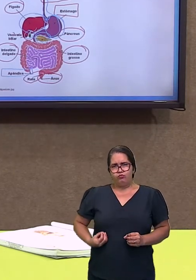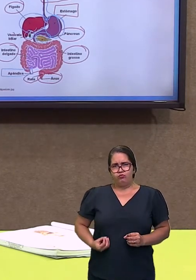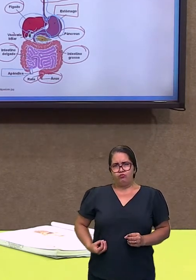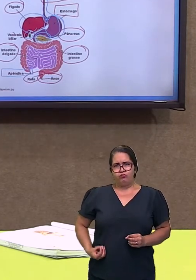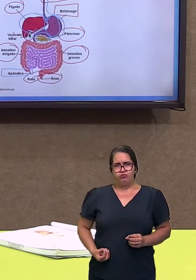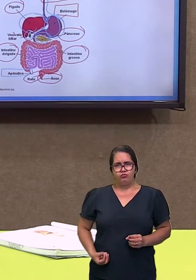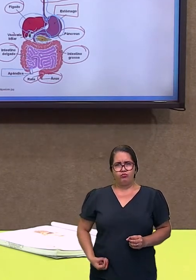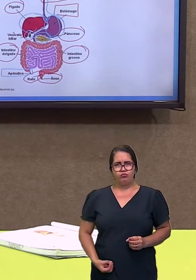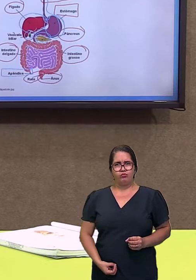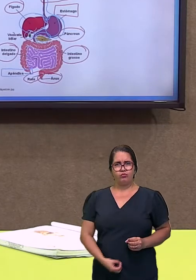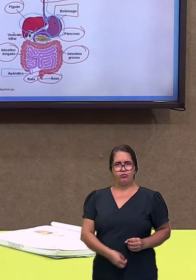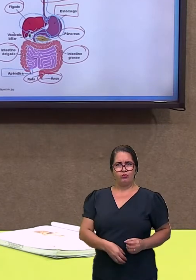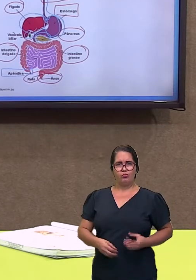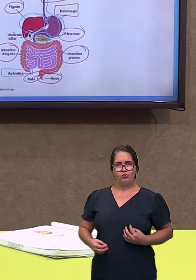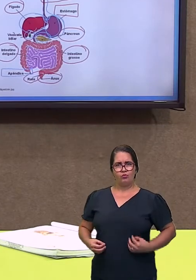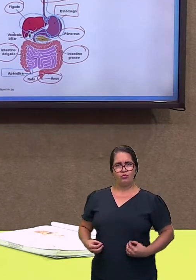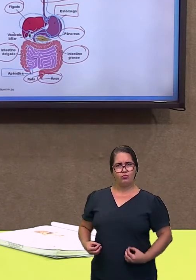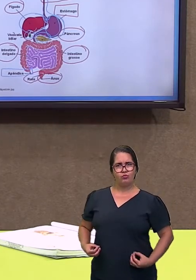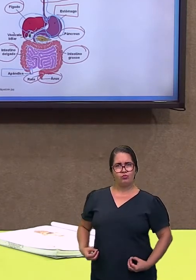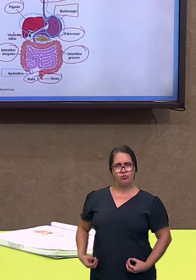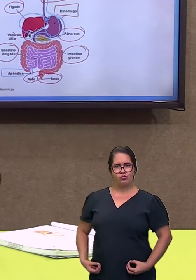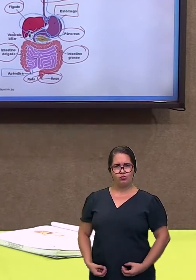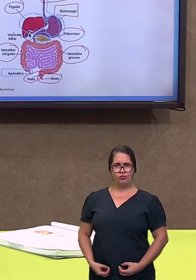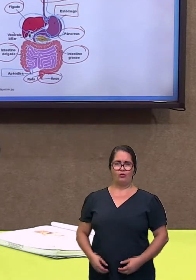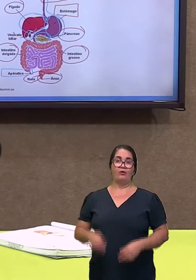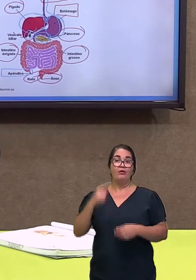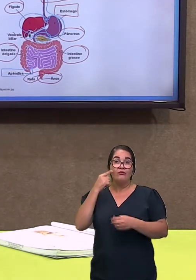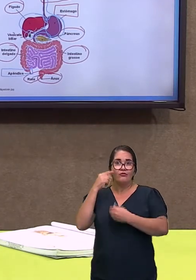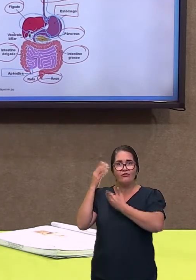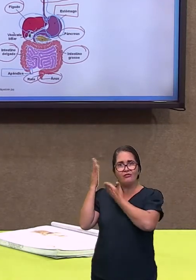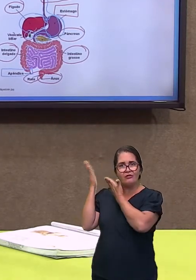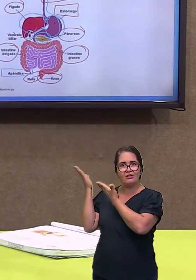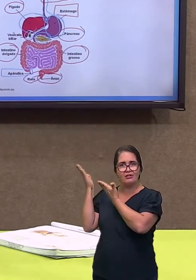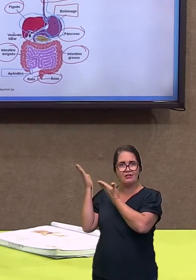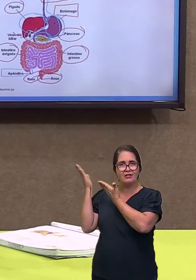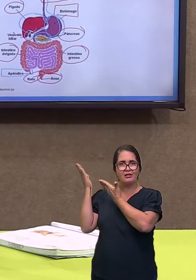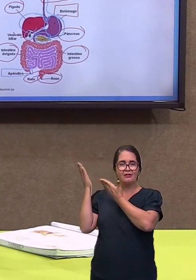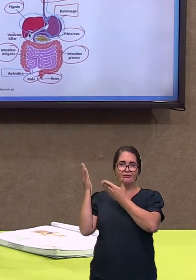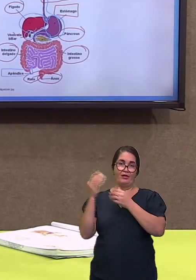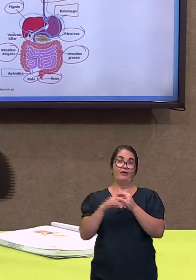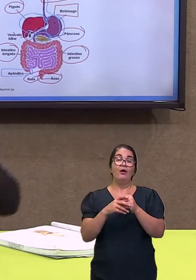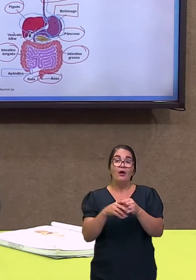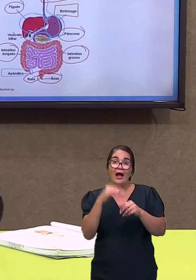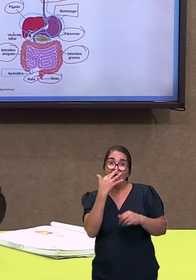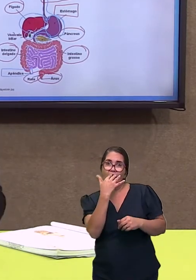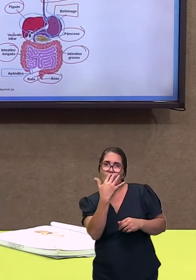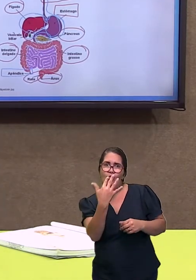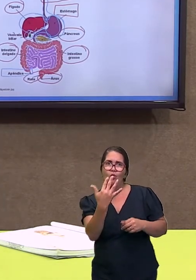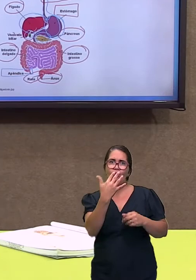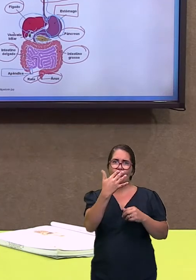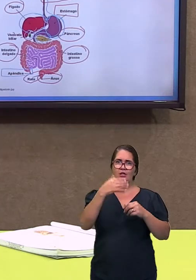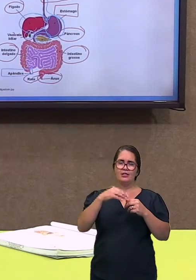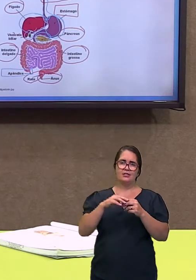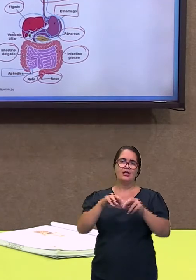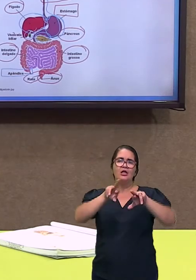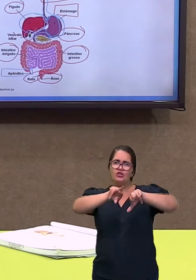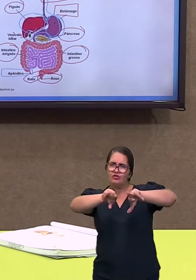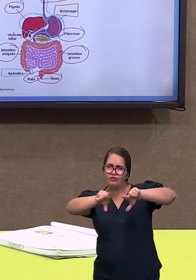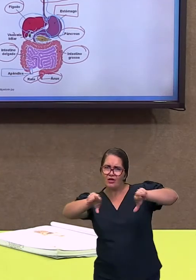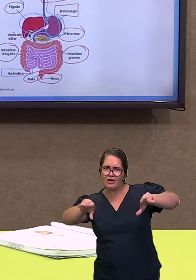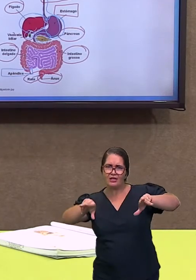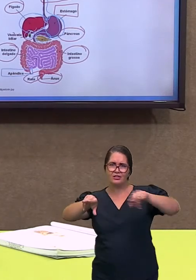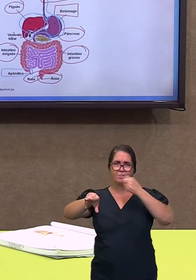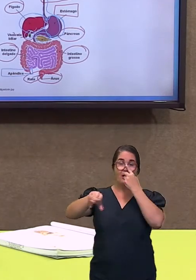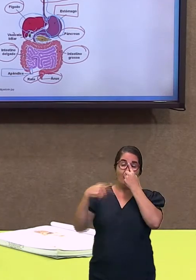menos chamativas para a gente conseguir visualizar, bem diferentes, ó. Para a gente conseguir separar um do outro,